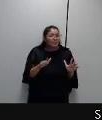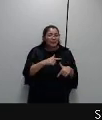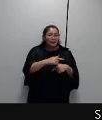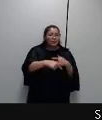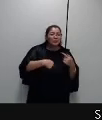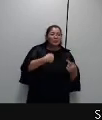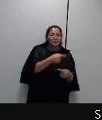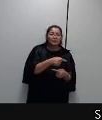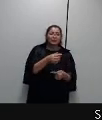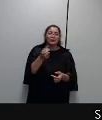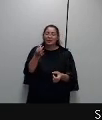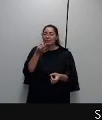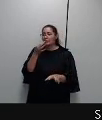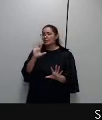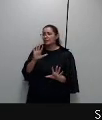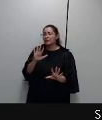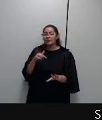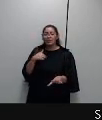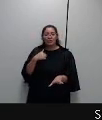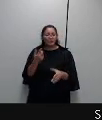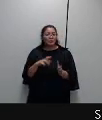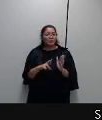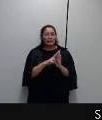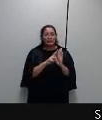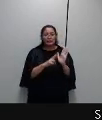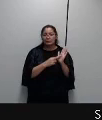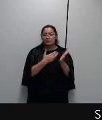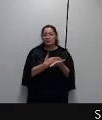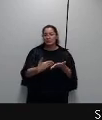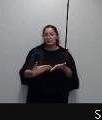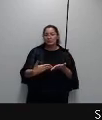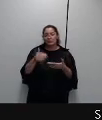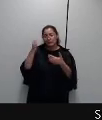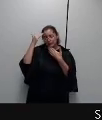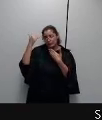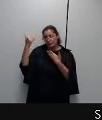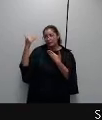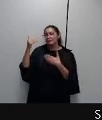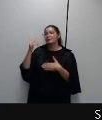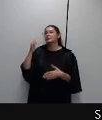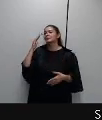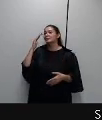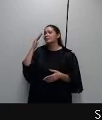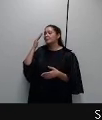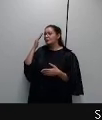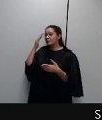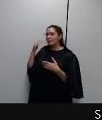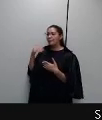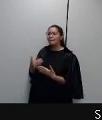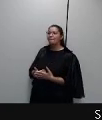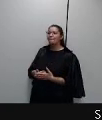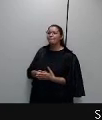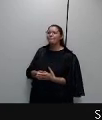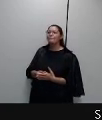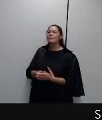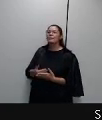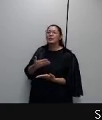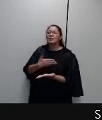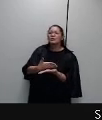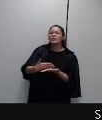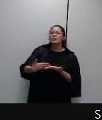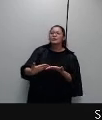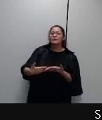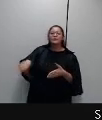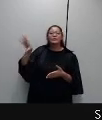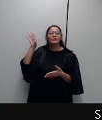não para recurso especial obrigado tranquilo Ministro Napoleão estão na sequência vamos agora ouvir o